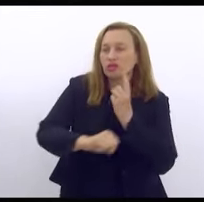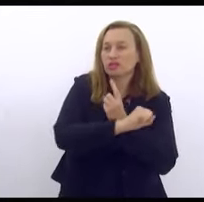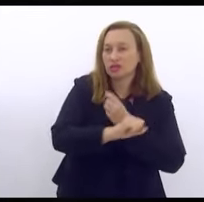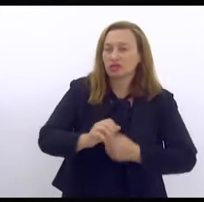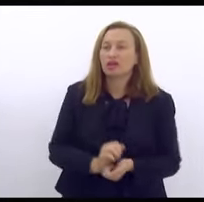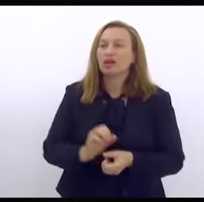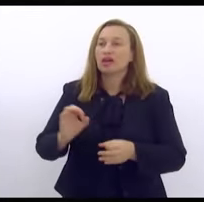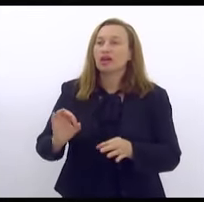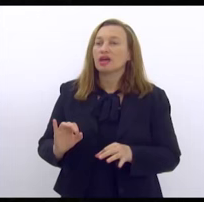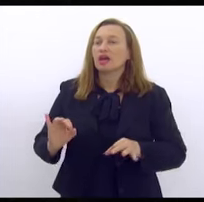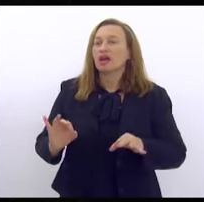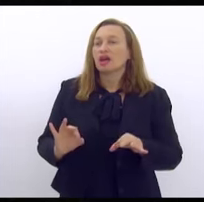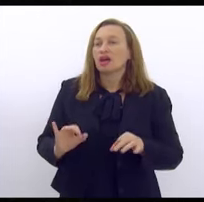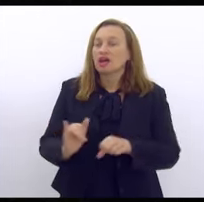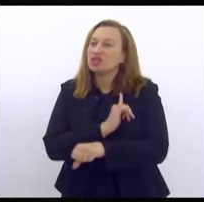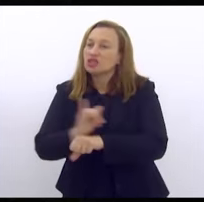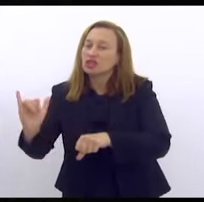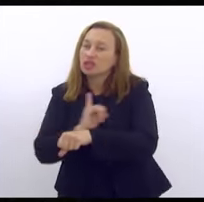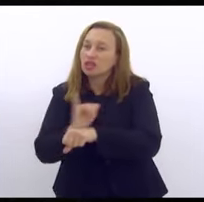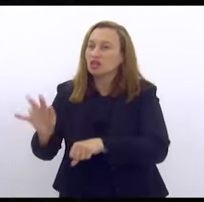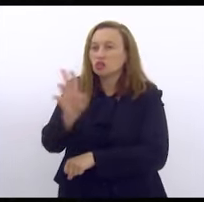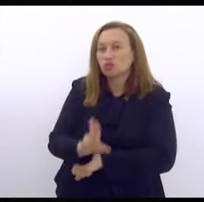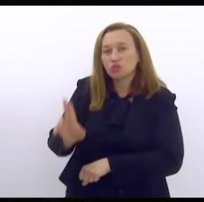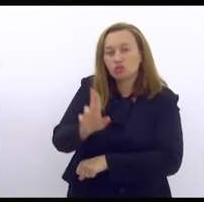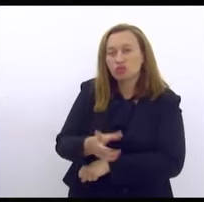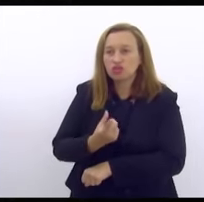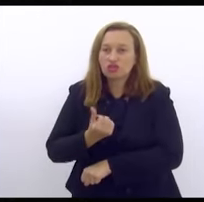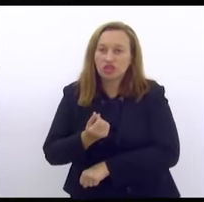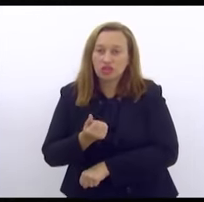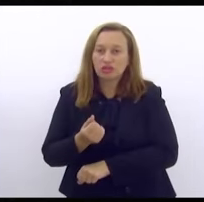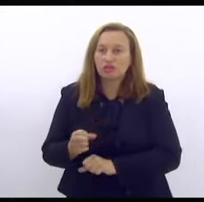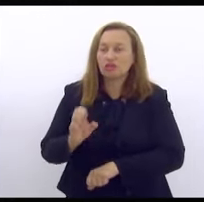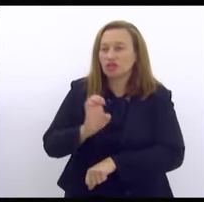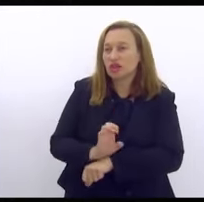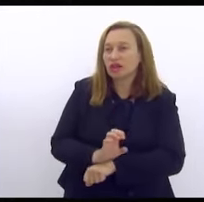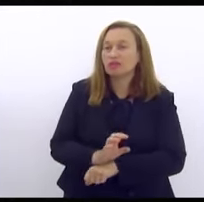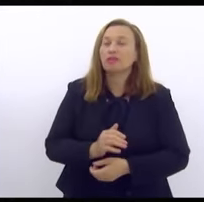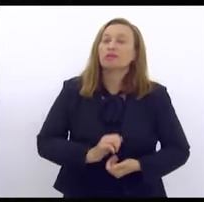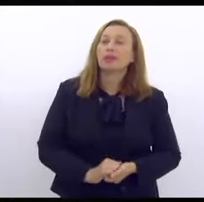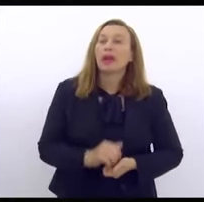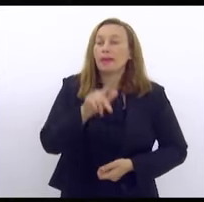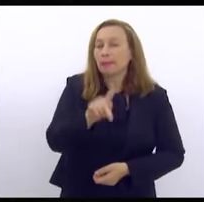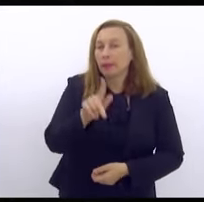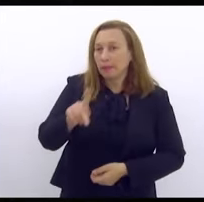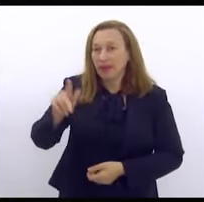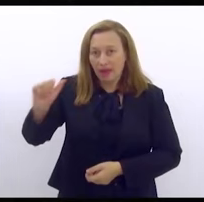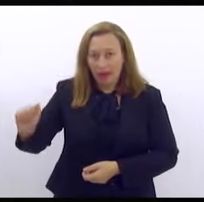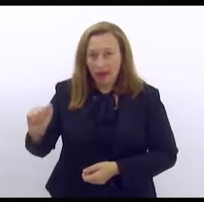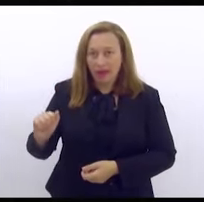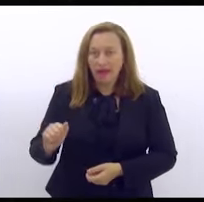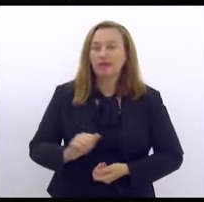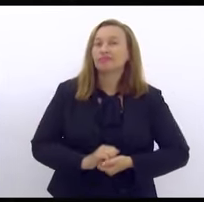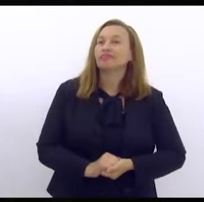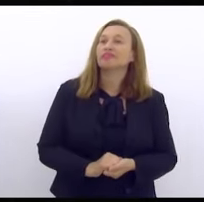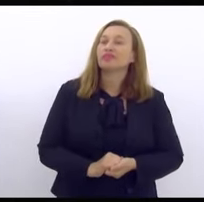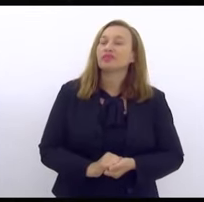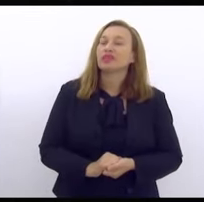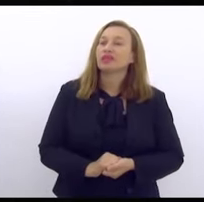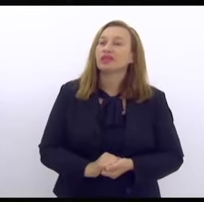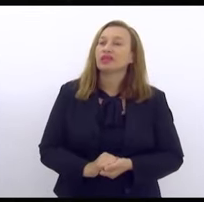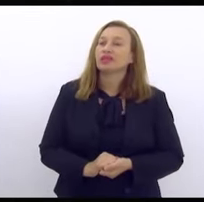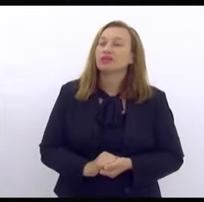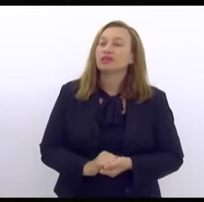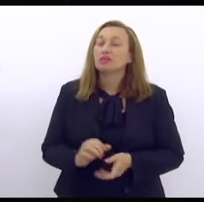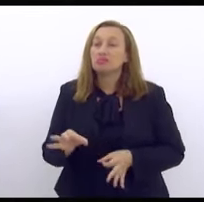estratégia do uso do dinheiro do Estado, enquanto o PPA, que é o Plano Plurianual, de sua parte, estabelece